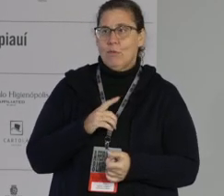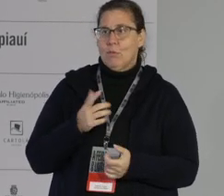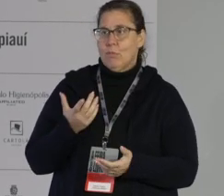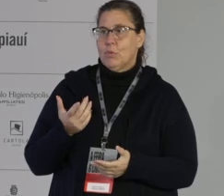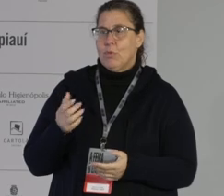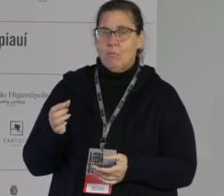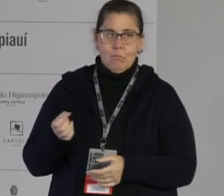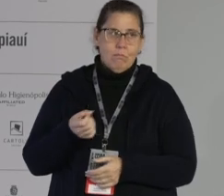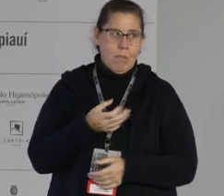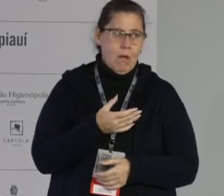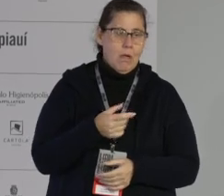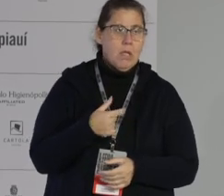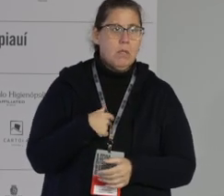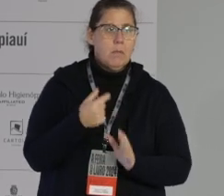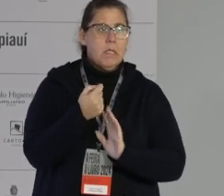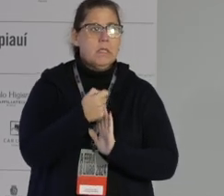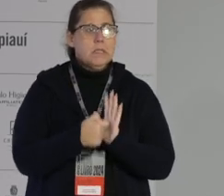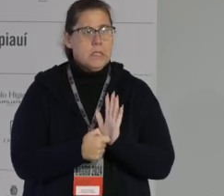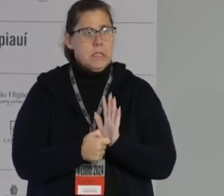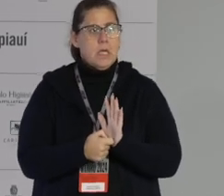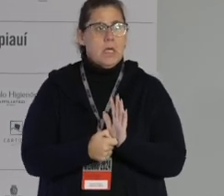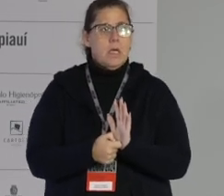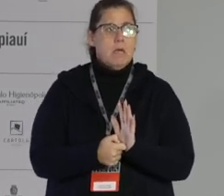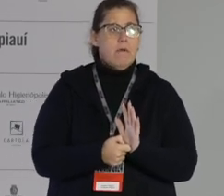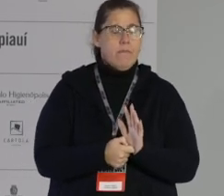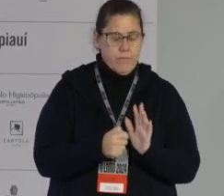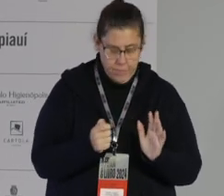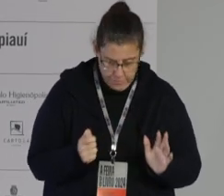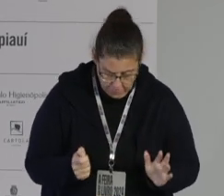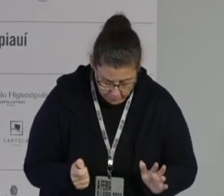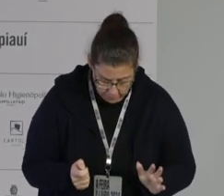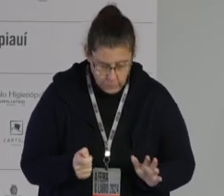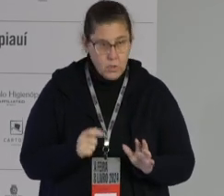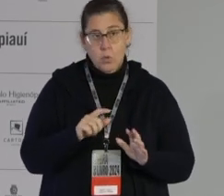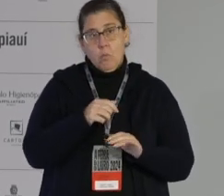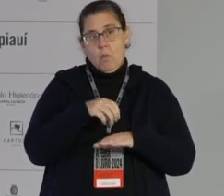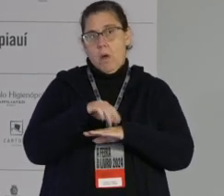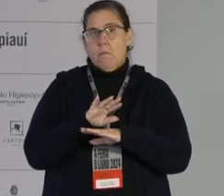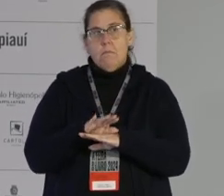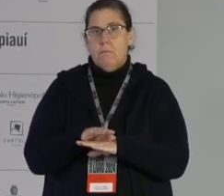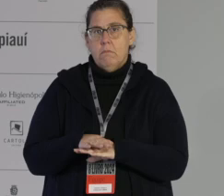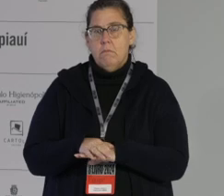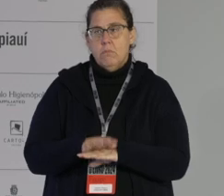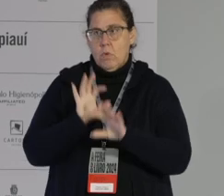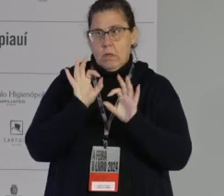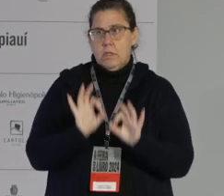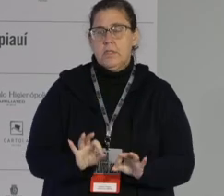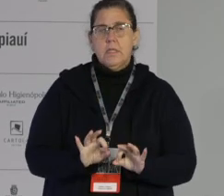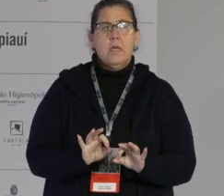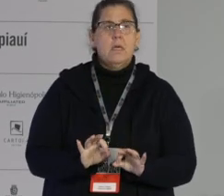aliás, eu acho que eu até escrevo isso no conto, que escrever a quente não é recomendado, né? Porque